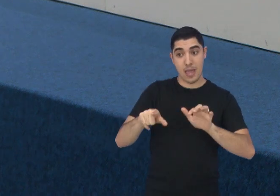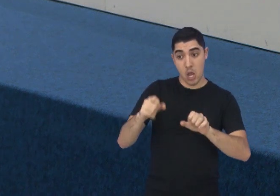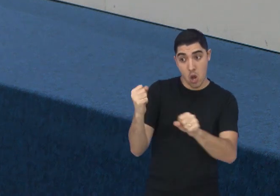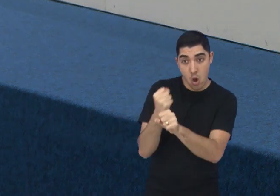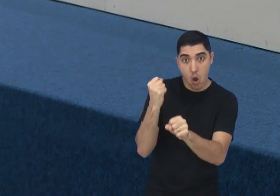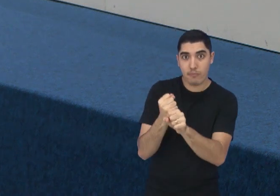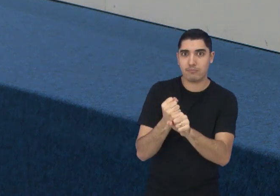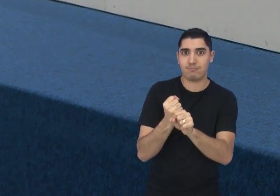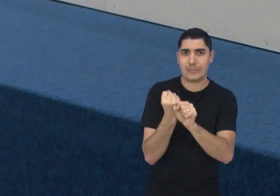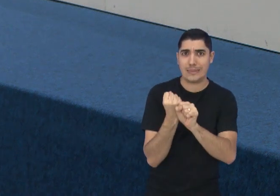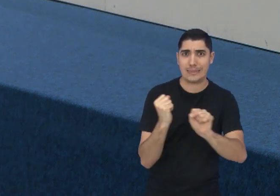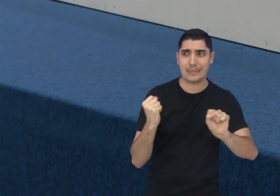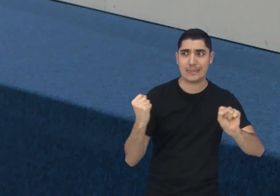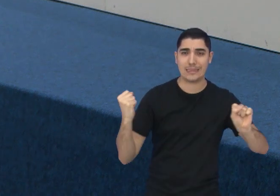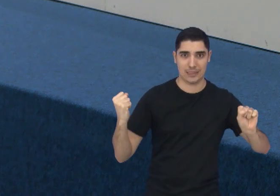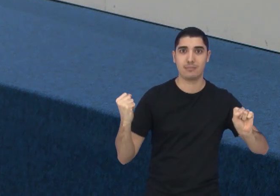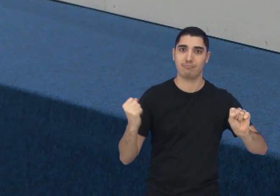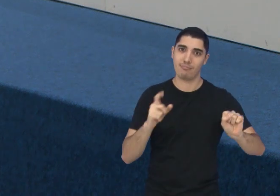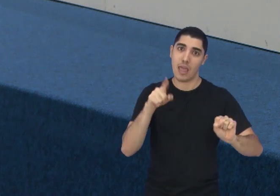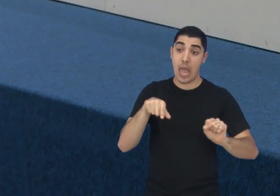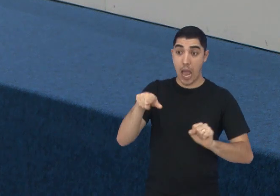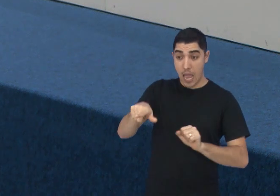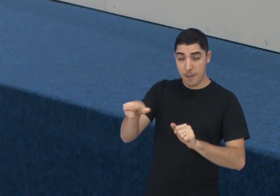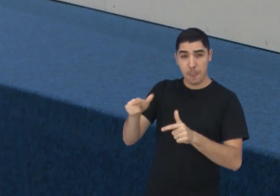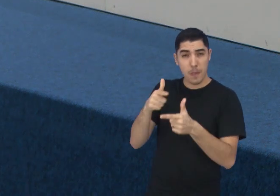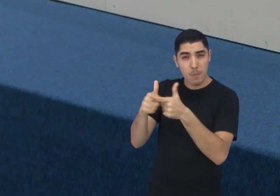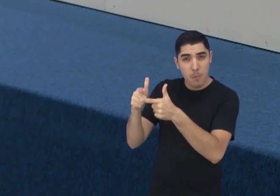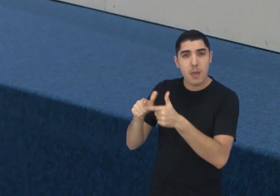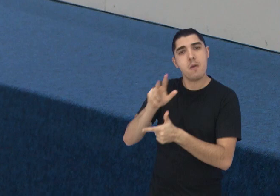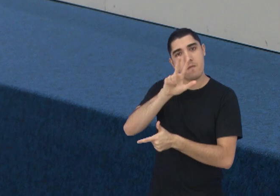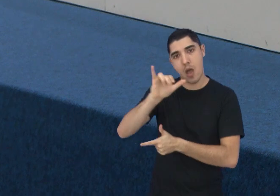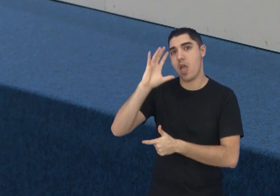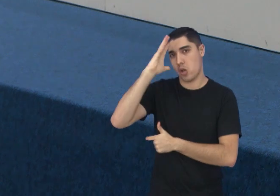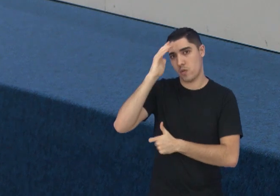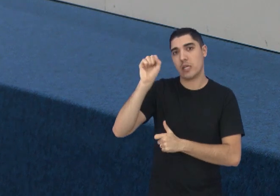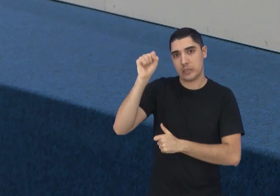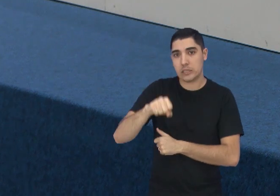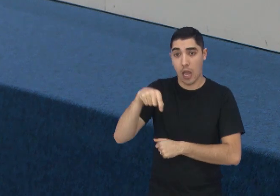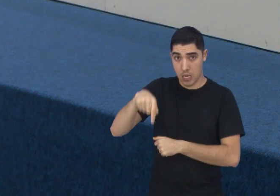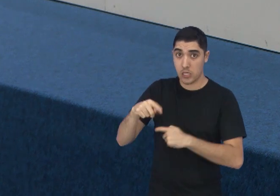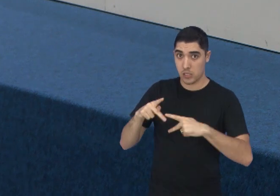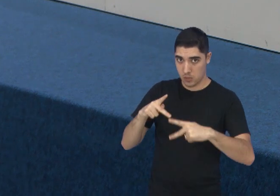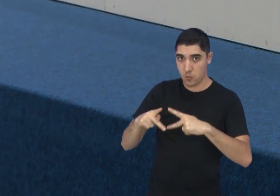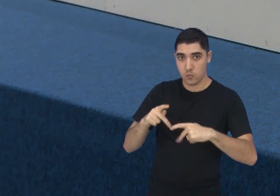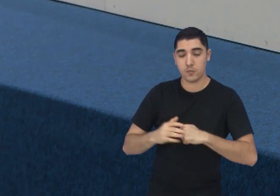que vão resolver o problema de intermitência de São José